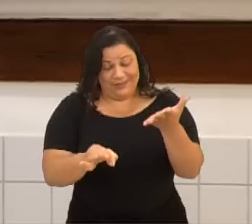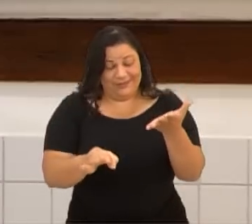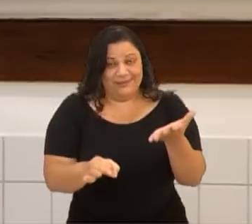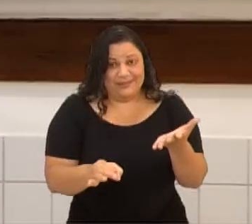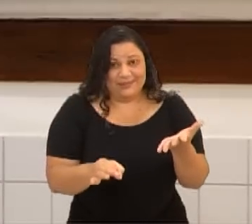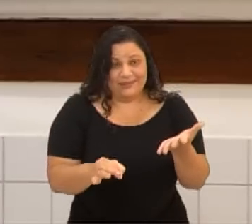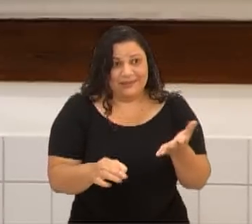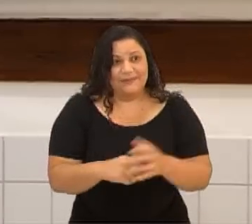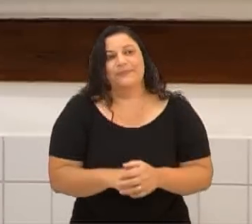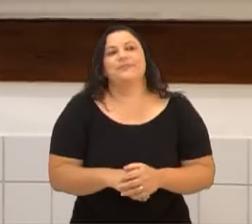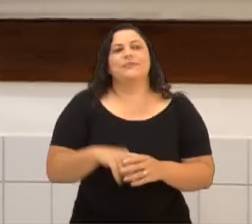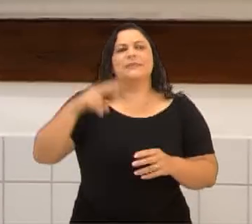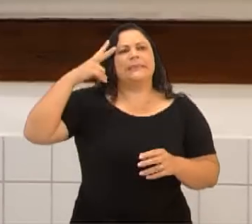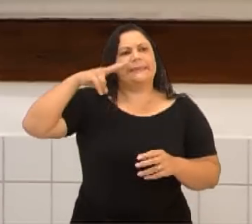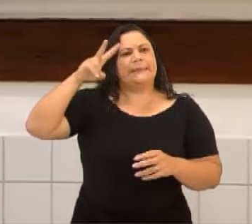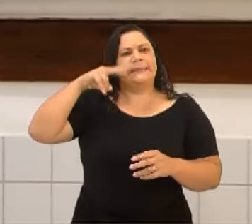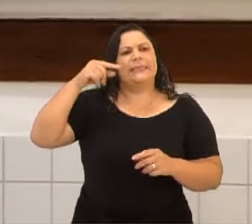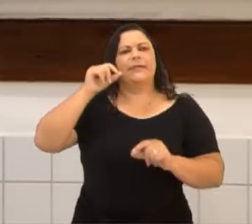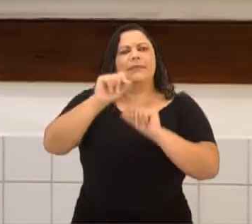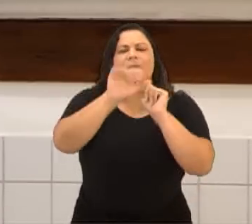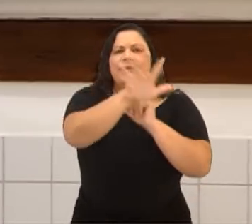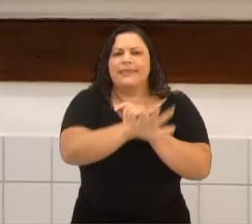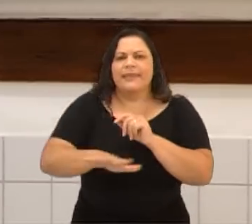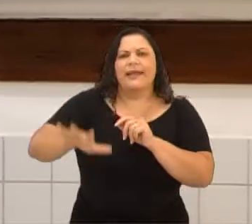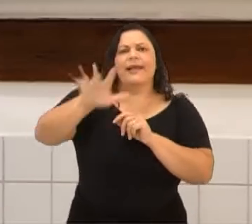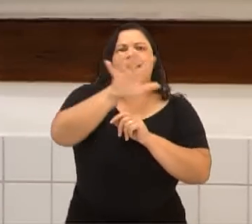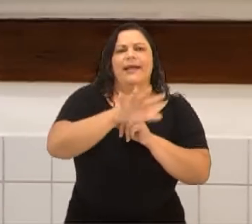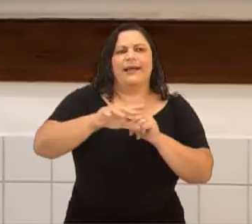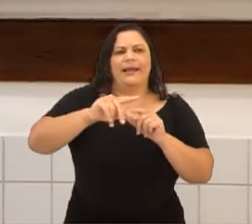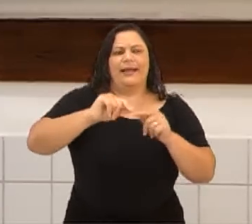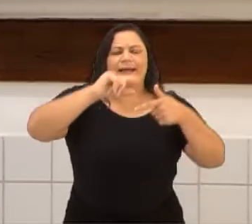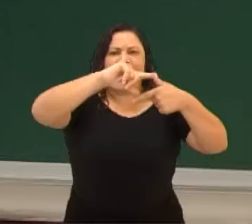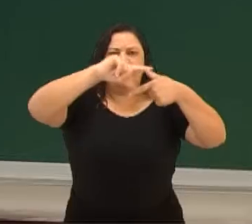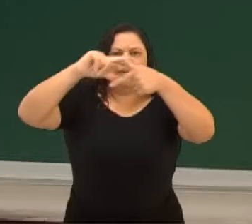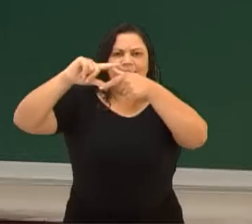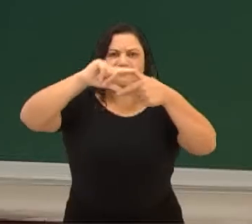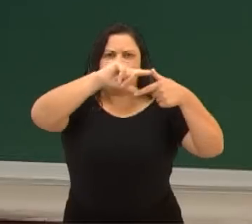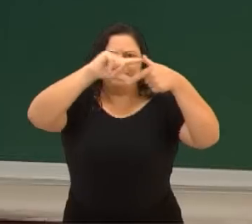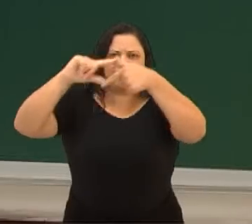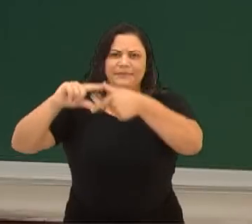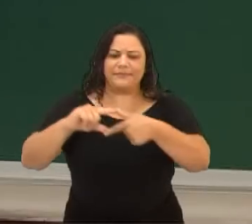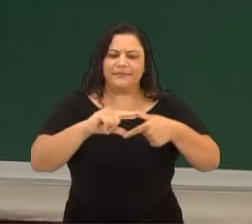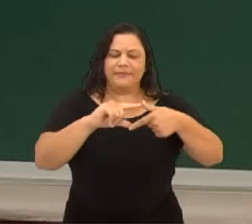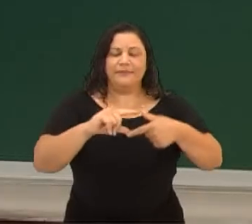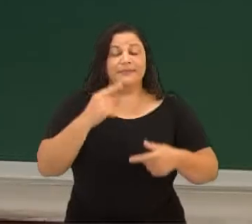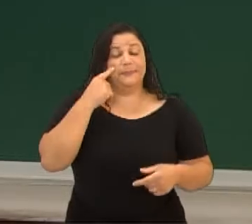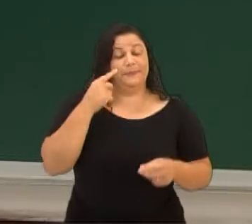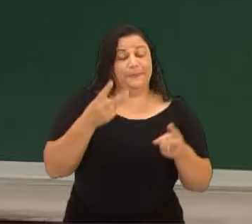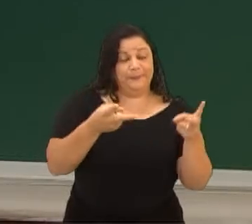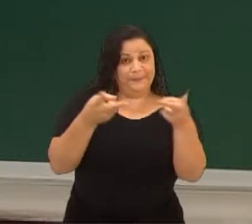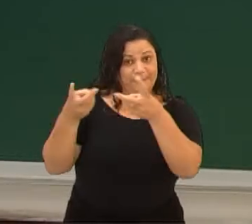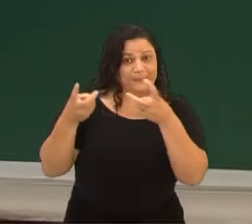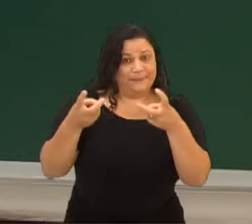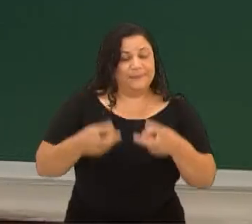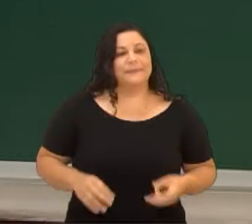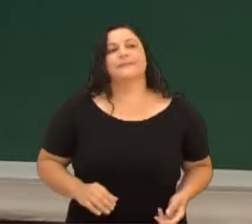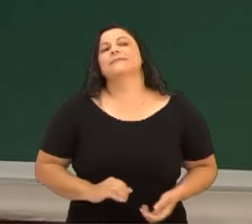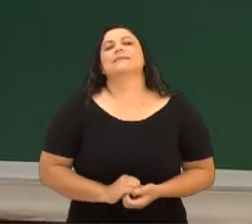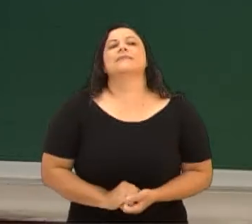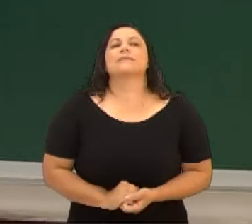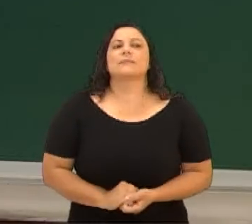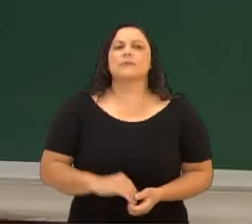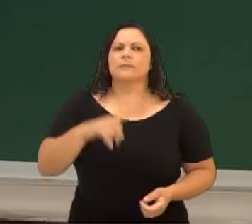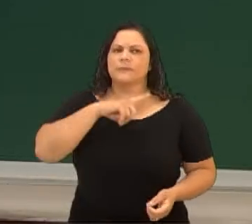do Tangram. Então, vamos analisar a imagem que ficou. Vamos juntos, então. Nós tínhamos lá